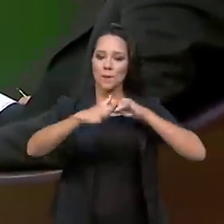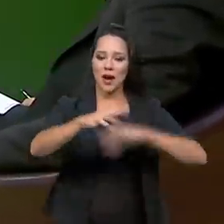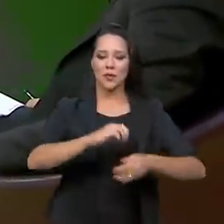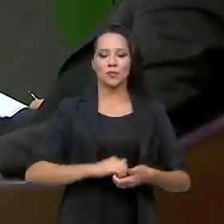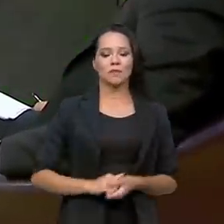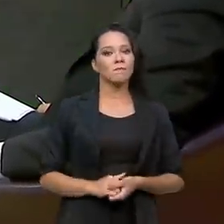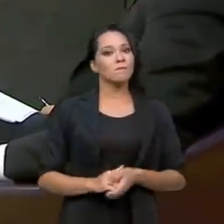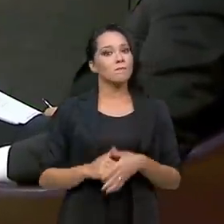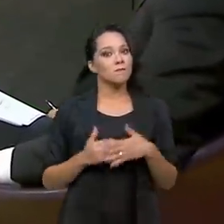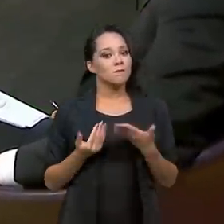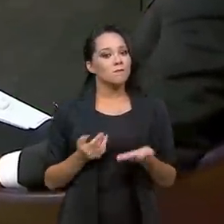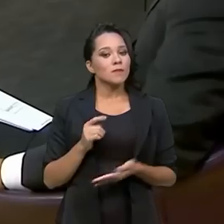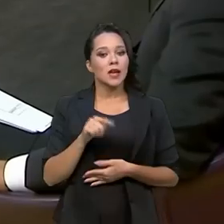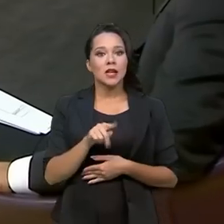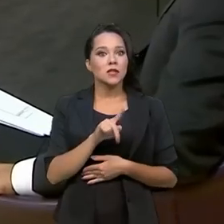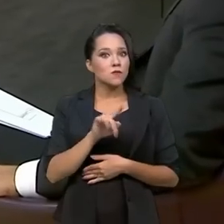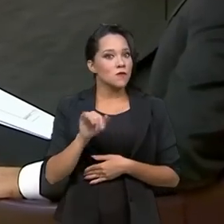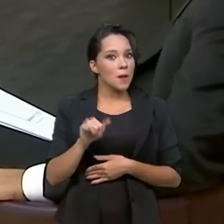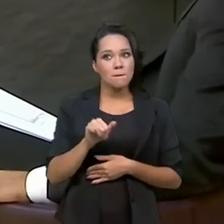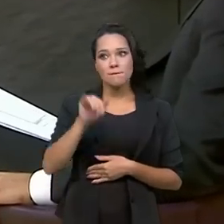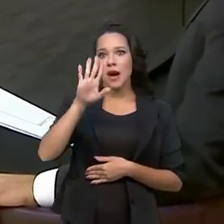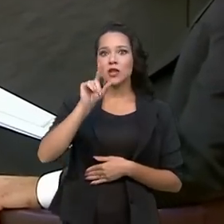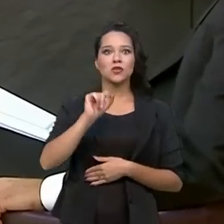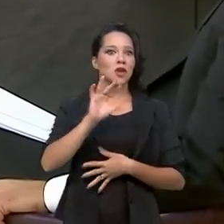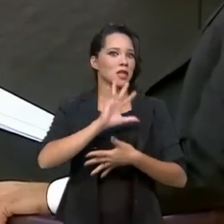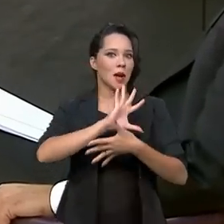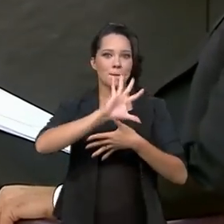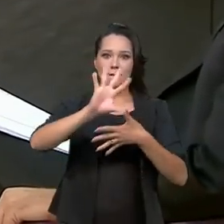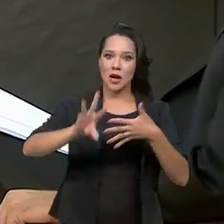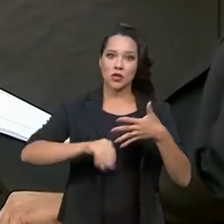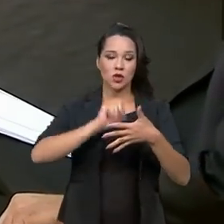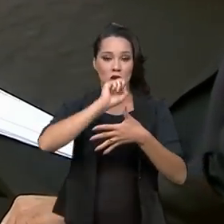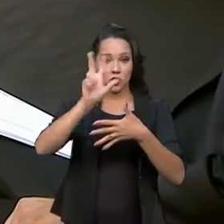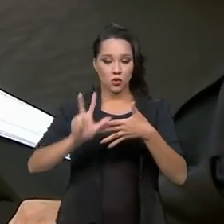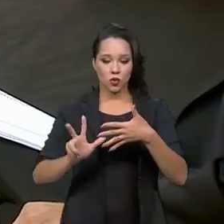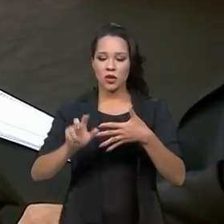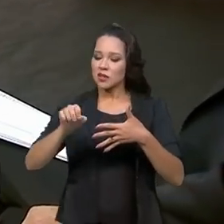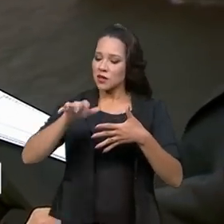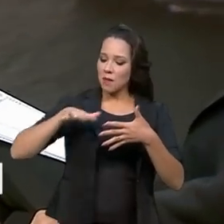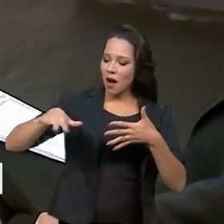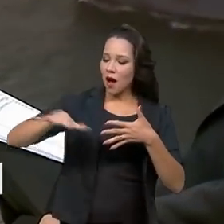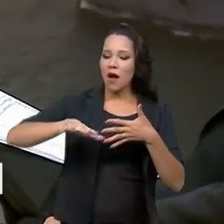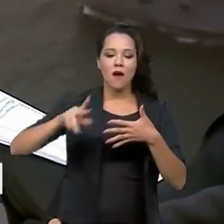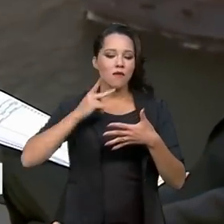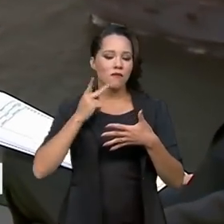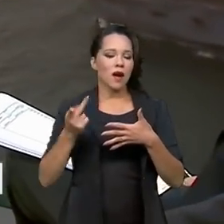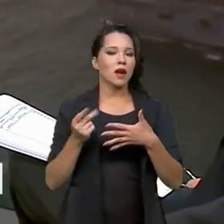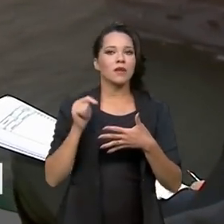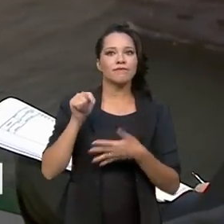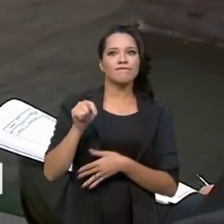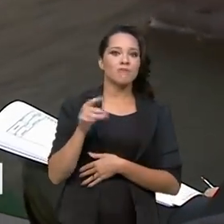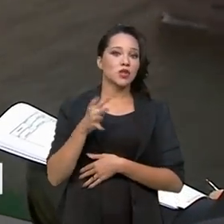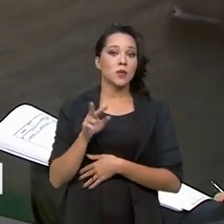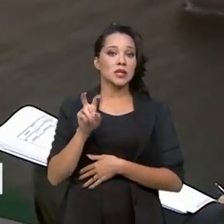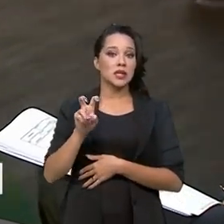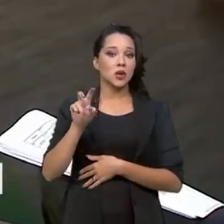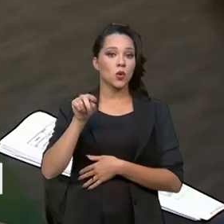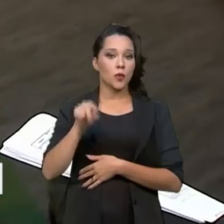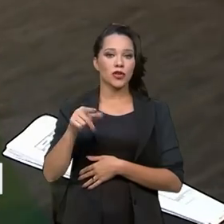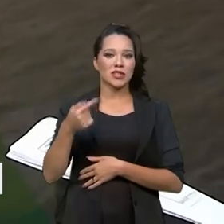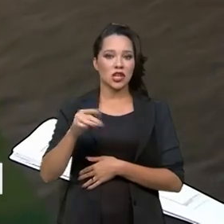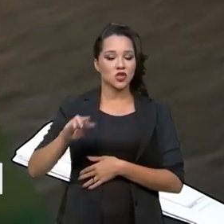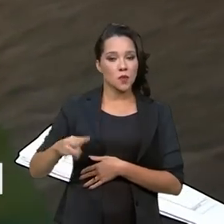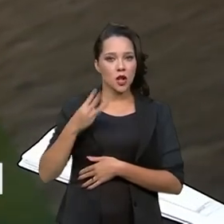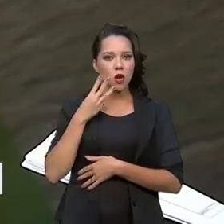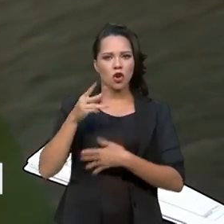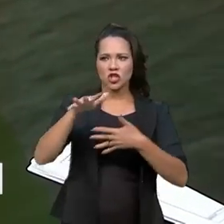Isso, na verdade, vai até mesmo além da Amazônia Azul. Se na Amazônia Azul a gente fala de algo em torno de 5,7